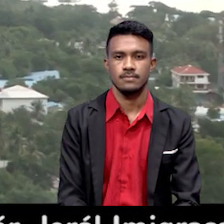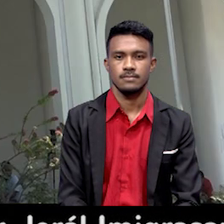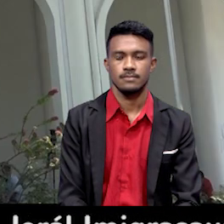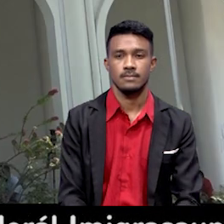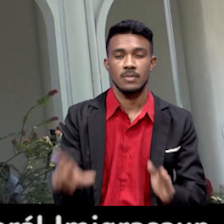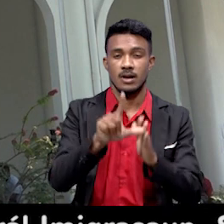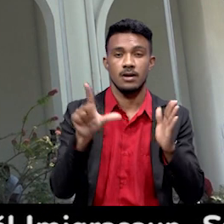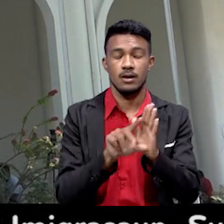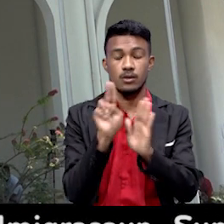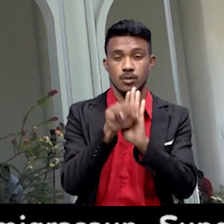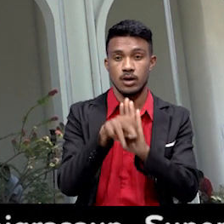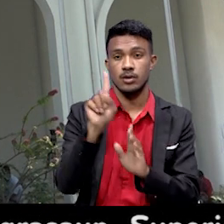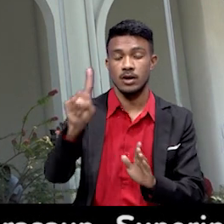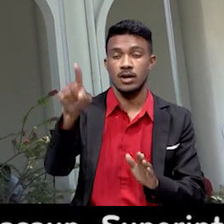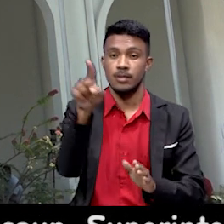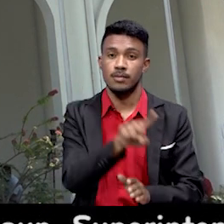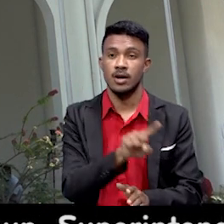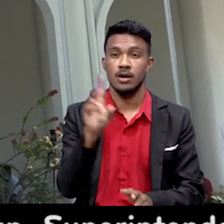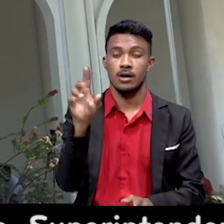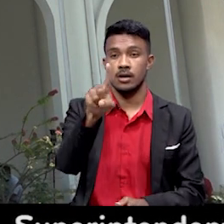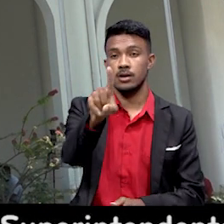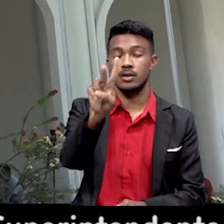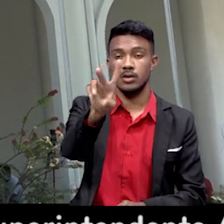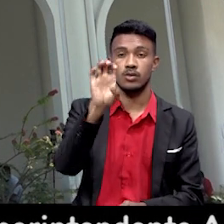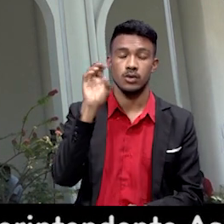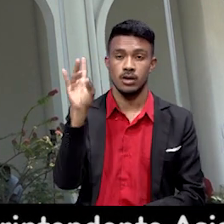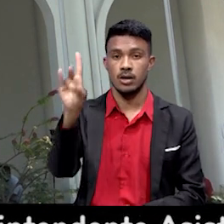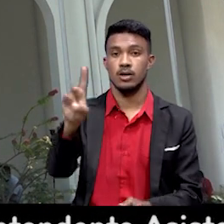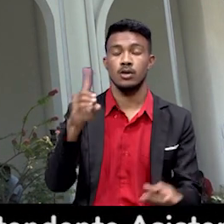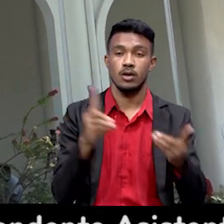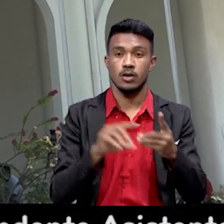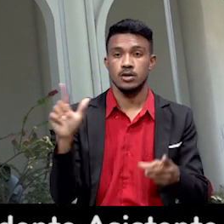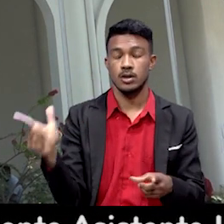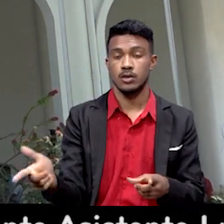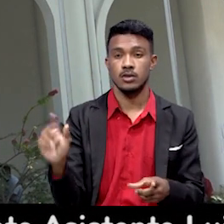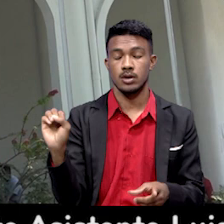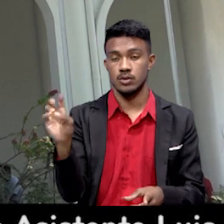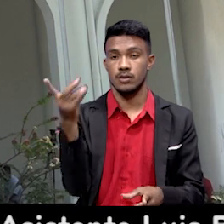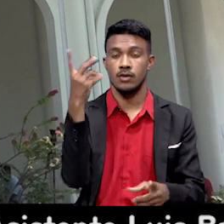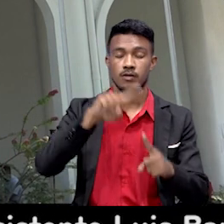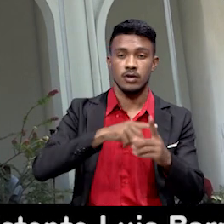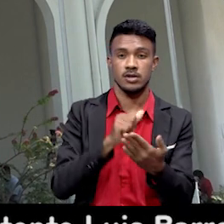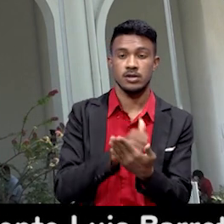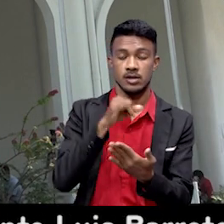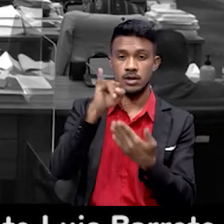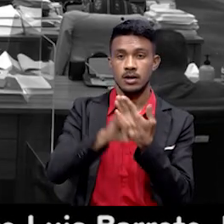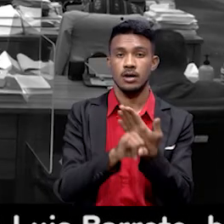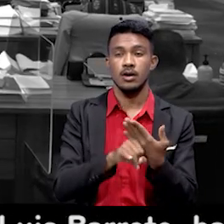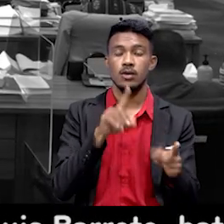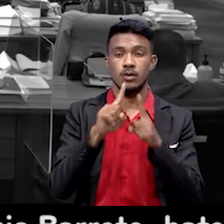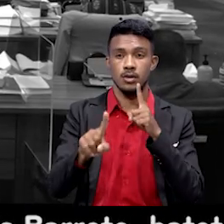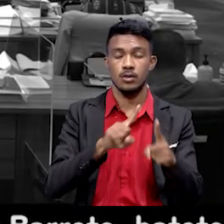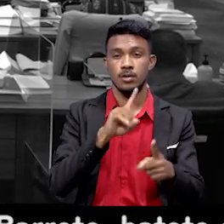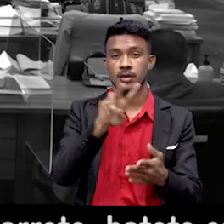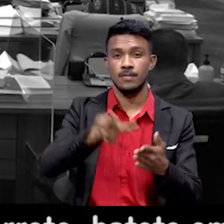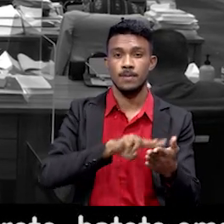Lei número ida barra Rion Ruahitu, Loron Sanalure Singualu, Fulan Zaneiro, Nebe Colia Conobá, pensão mensal vitalícia